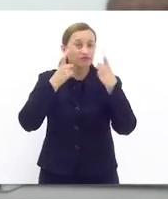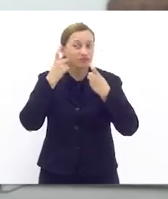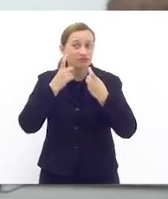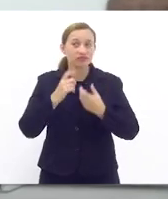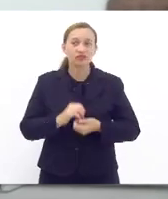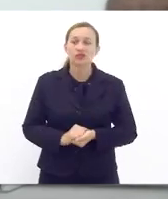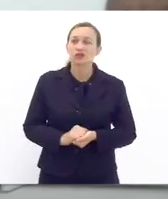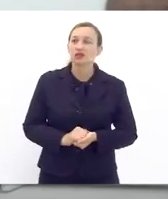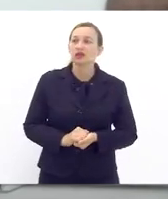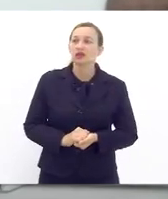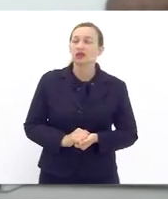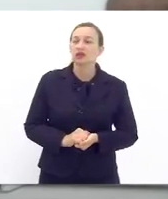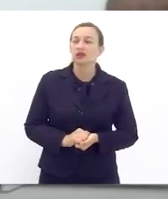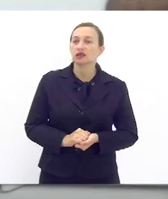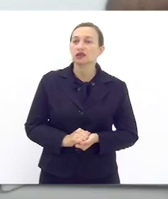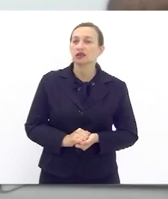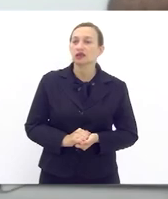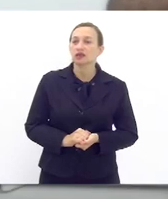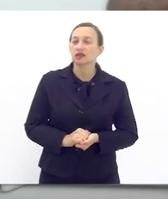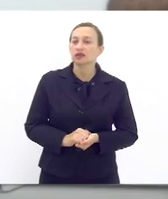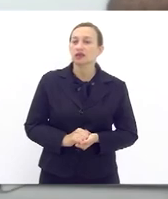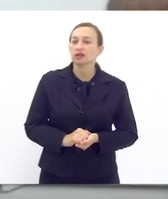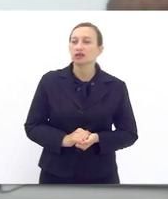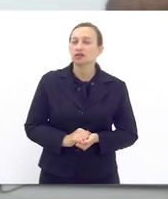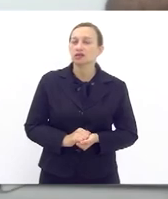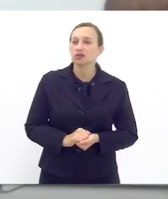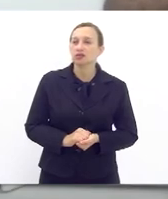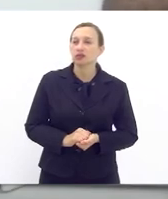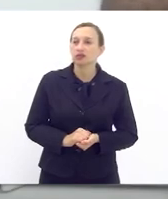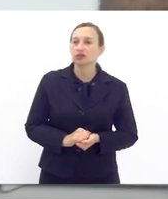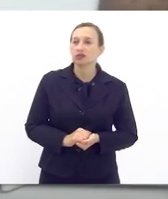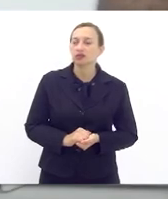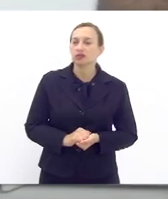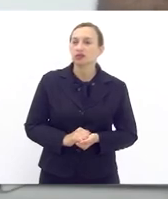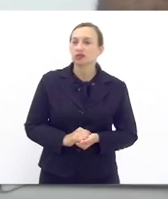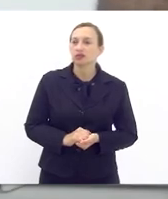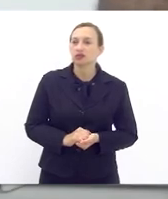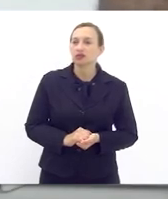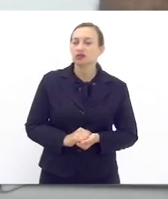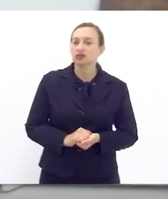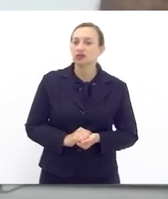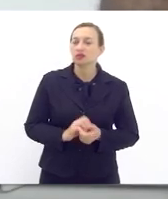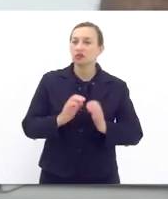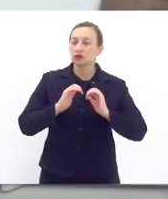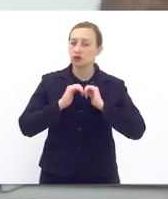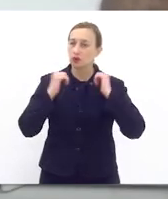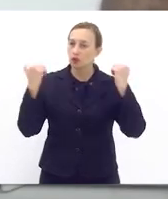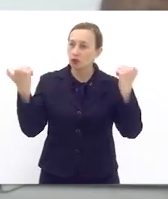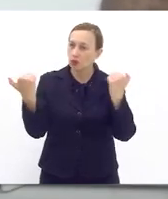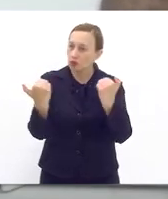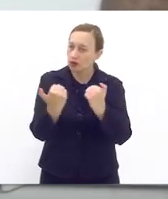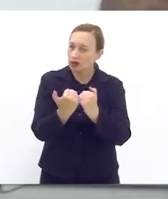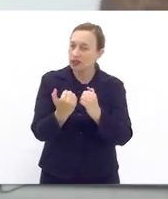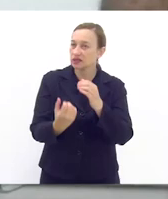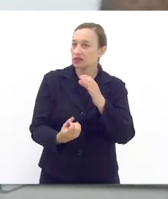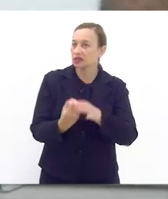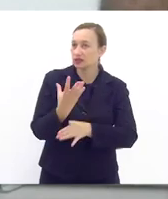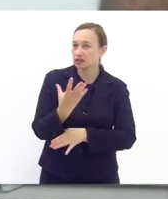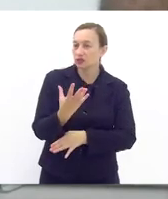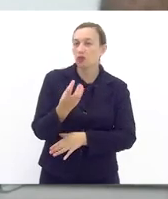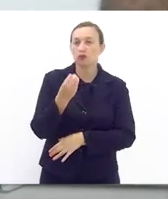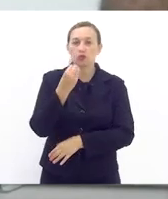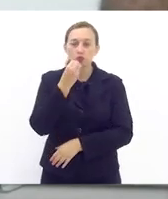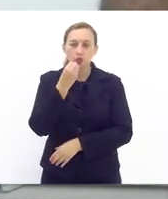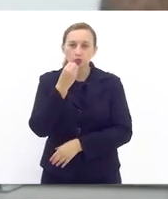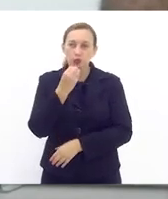a destacar sobre a legitimidade da realização do congresso em si eu tive a oportunidade